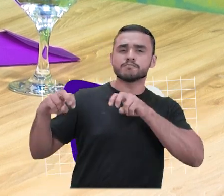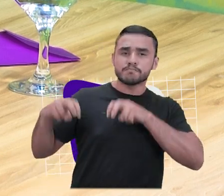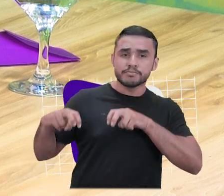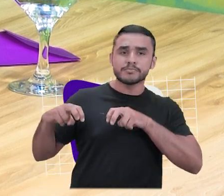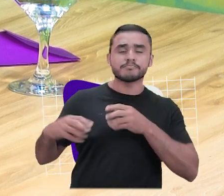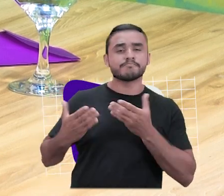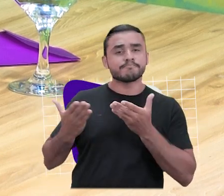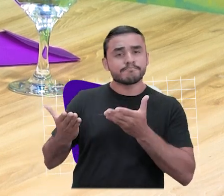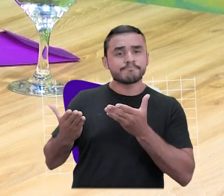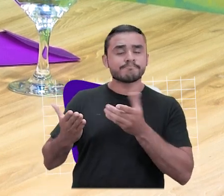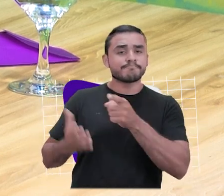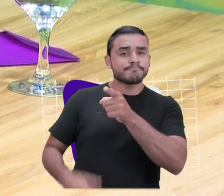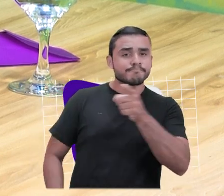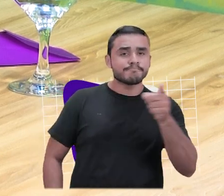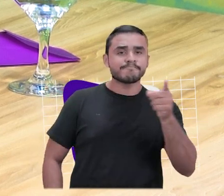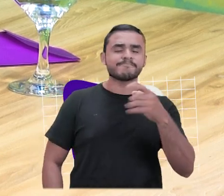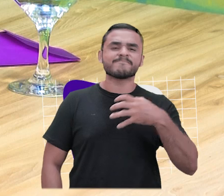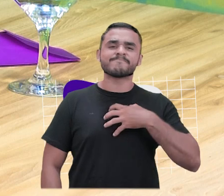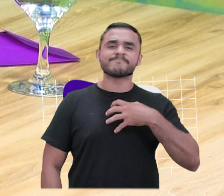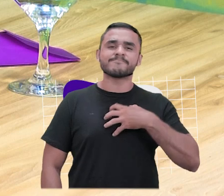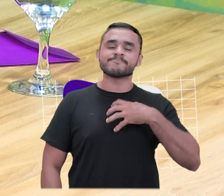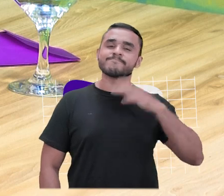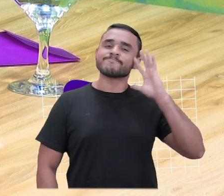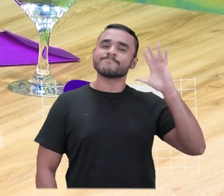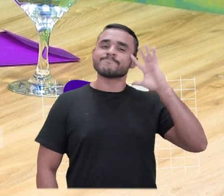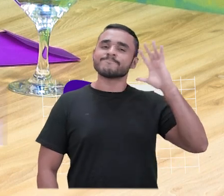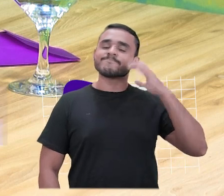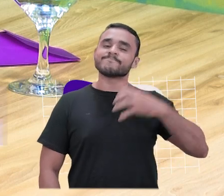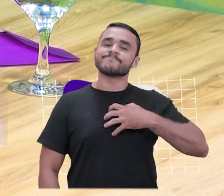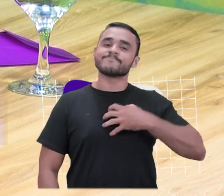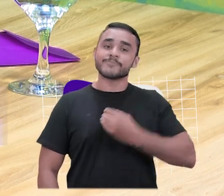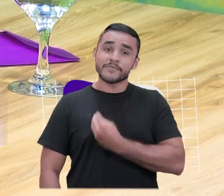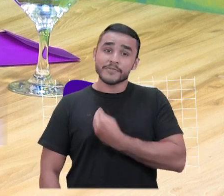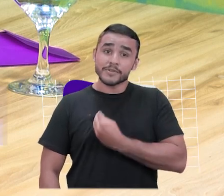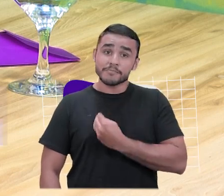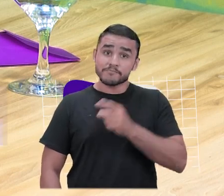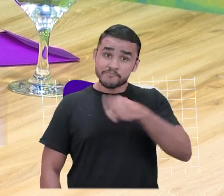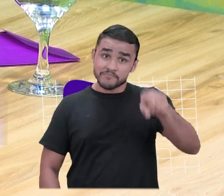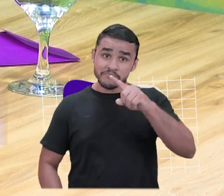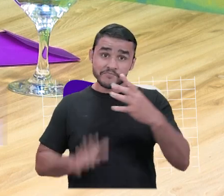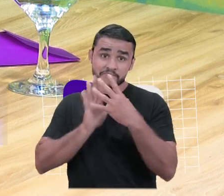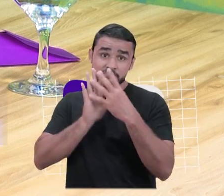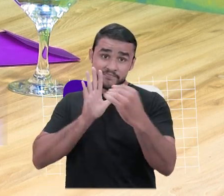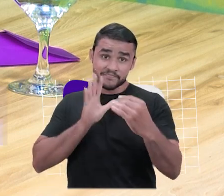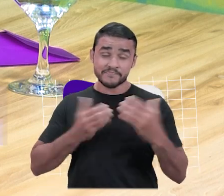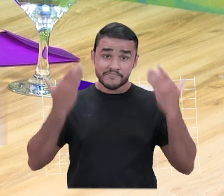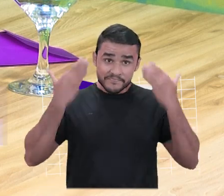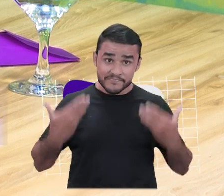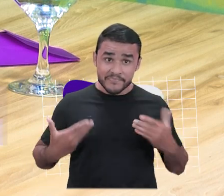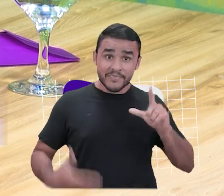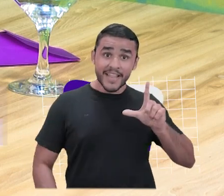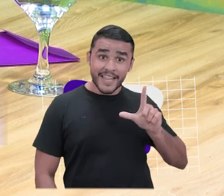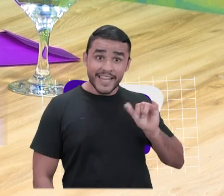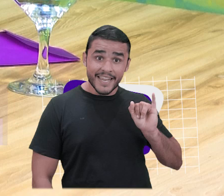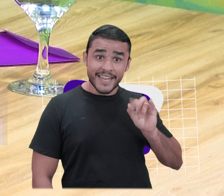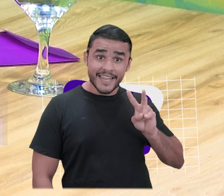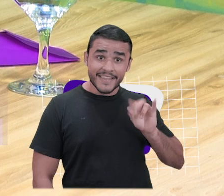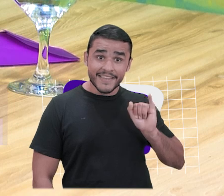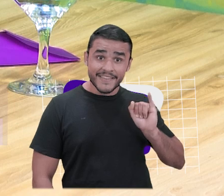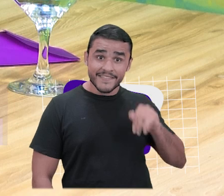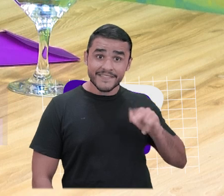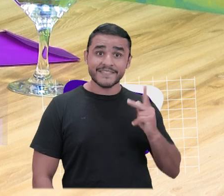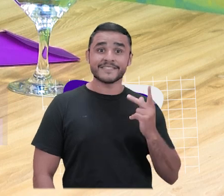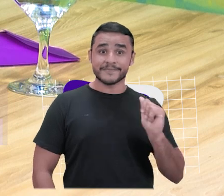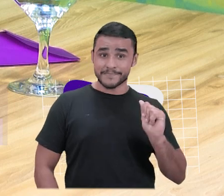motivadoras e que nos fazem refletir sobre o nosso propósito. Eu sou a Livinha Vasconcelos, como vocês já sabem, e a cada episódio eu